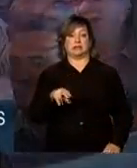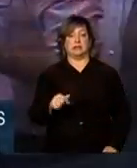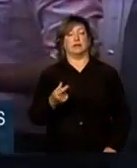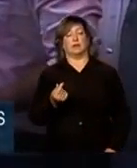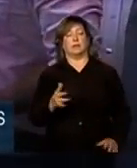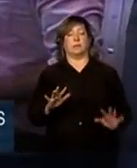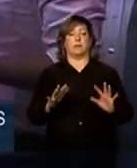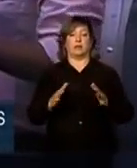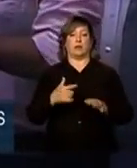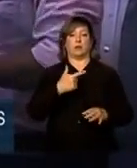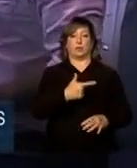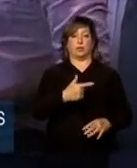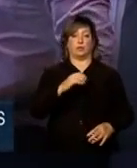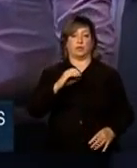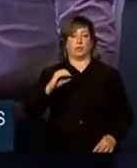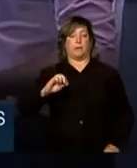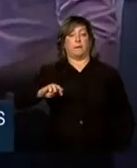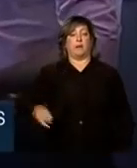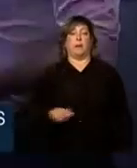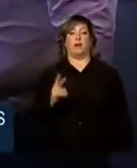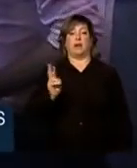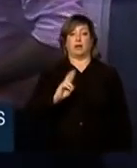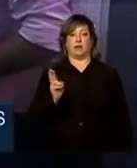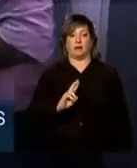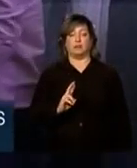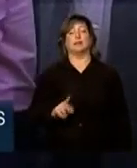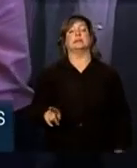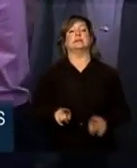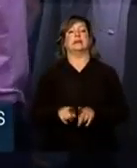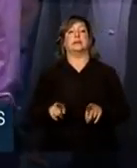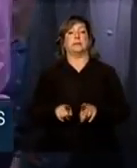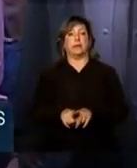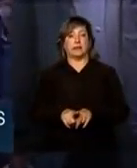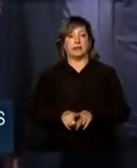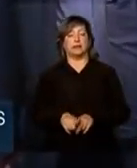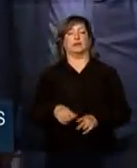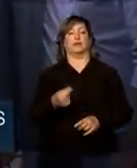de aproximadamente 200 milhões de reais. E também a liberação de